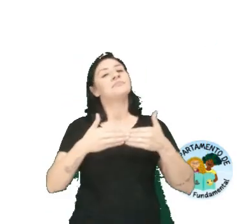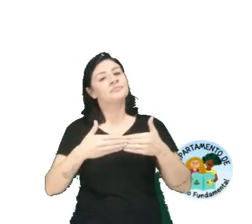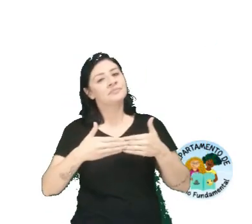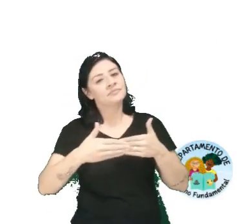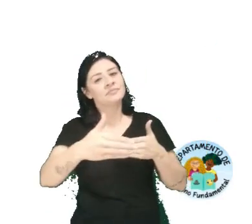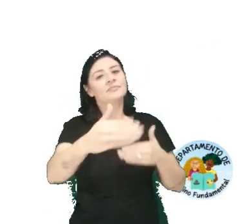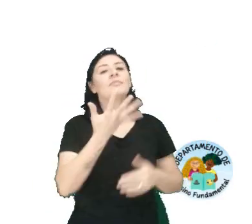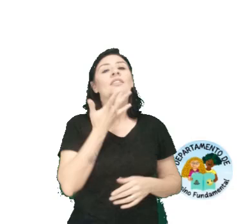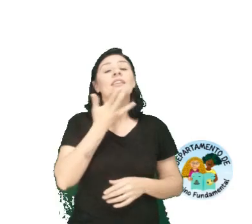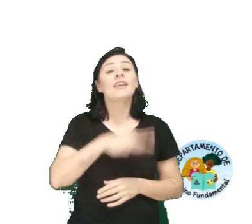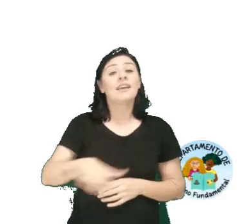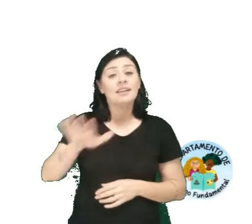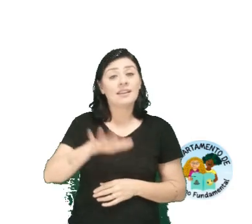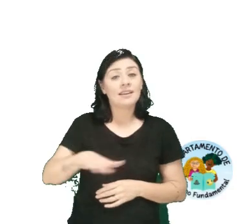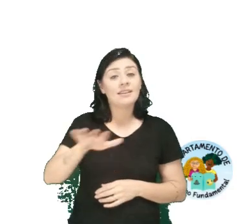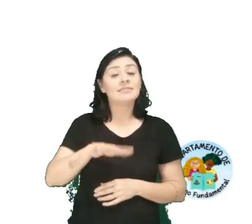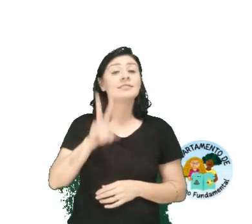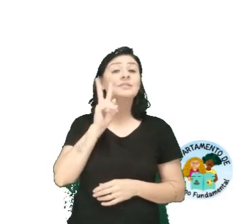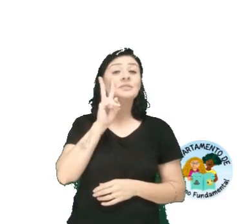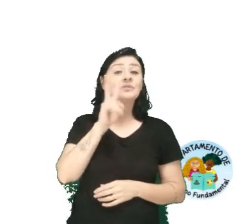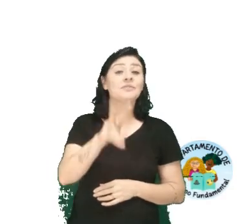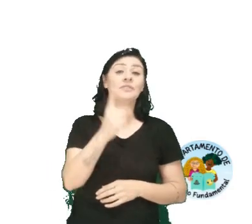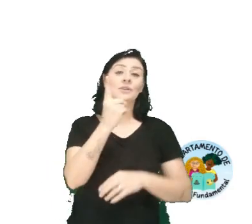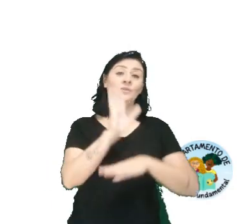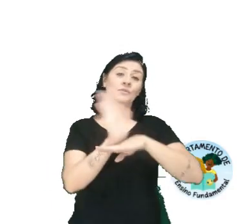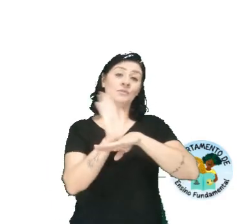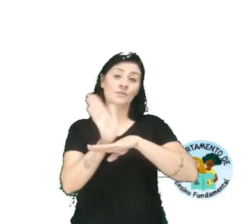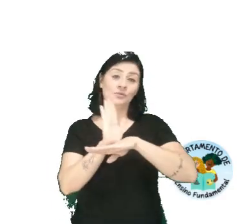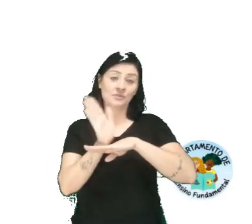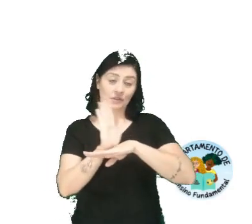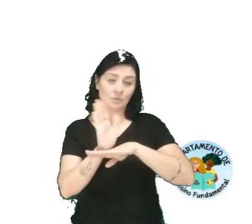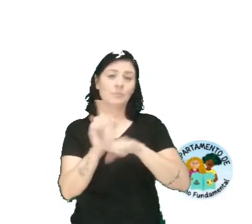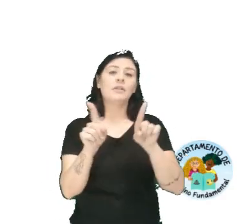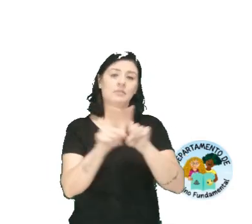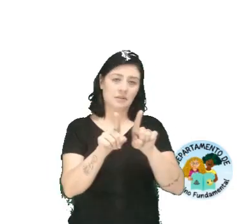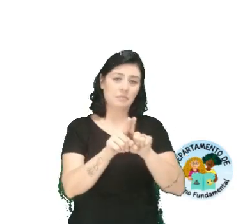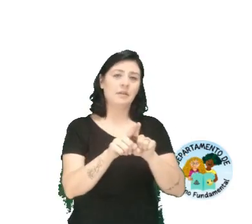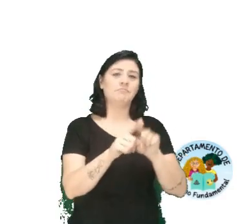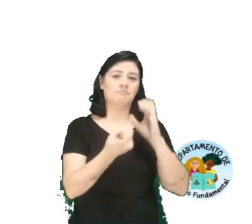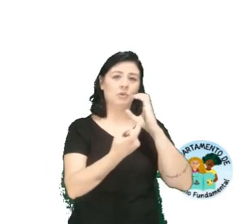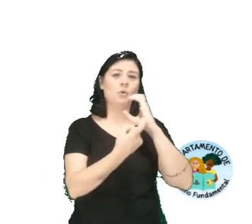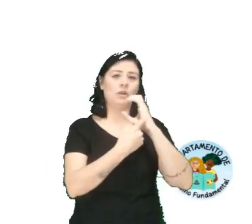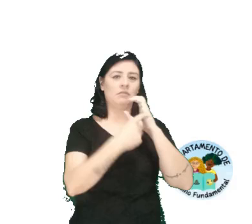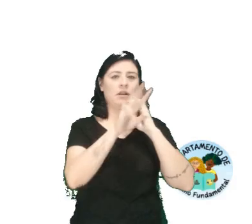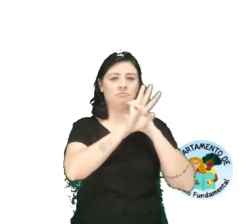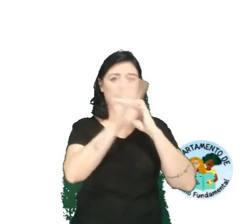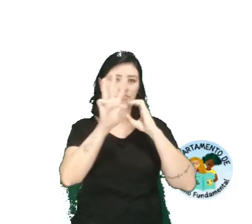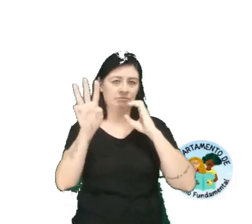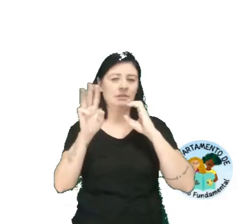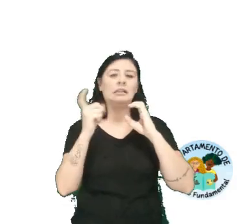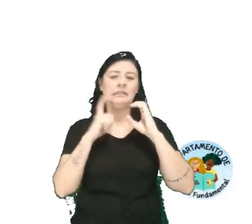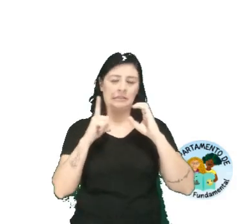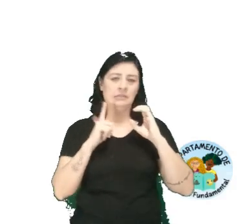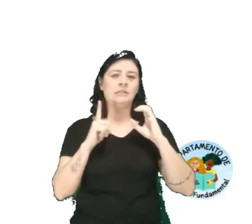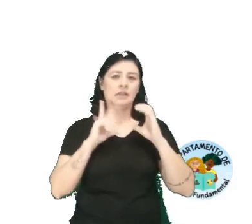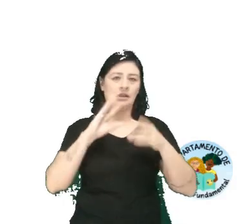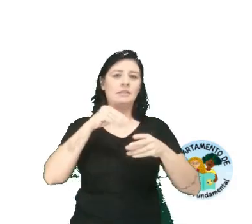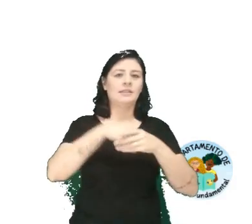as crianças assistiram a um vídeo que também está disponível no Conectar, que se